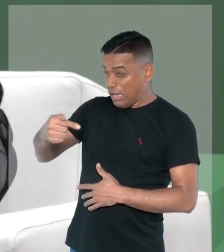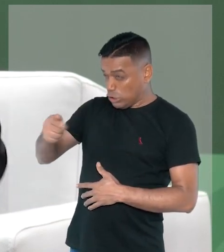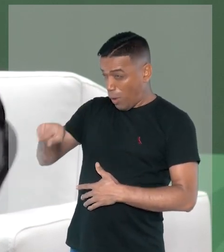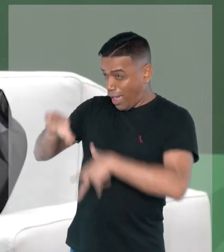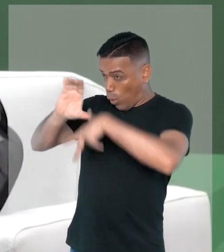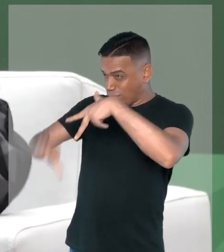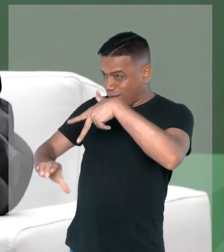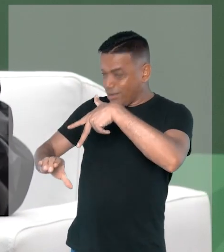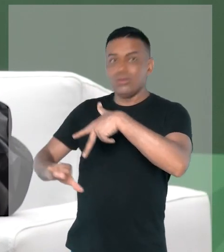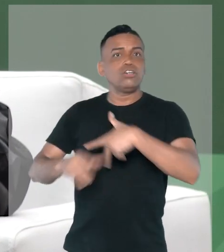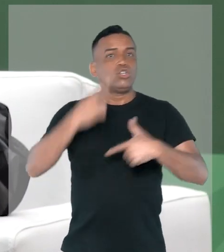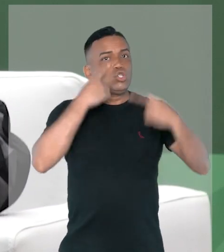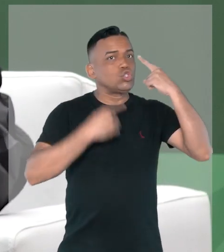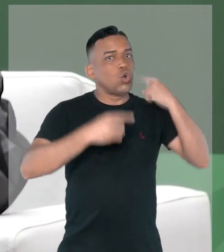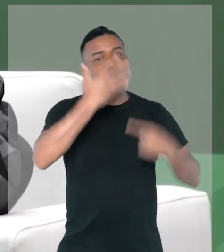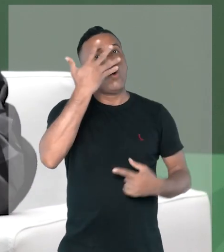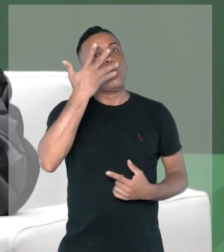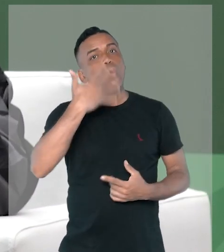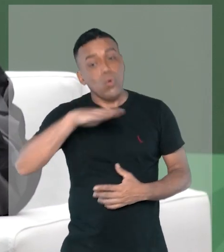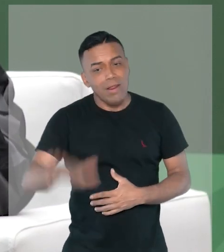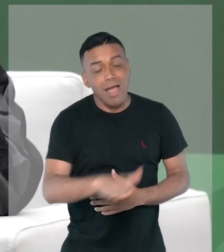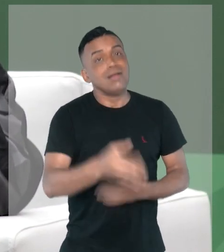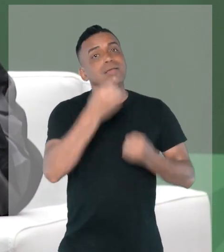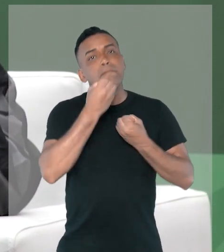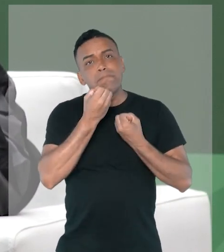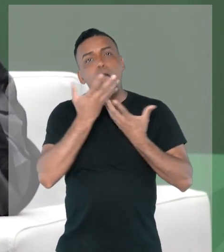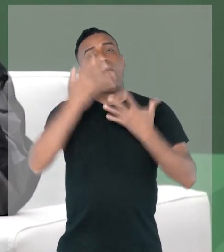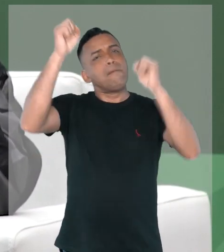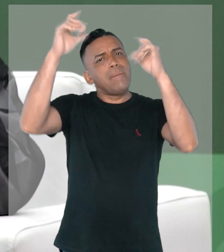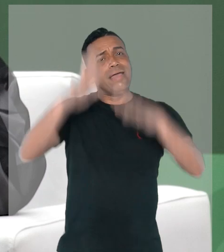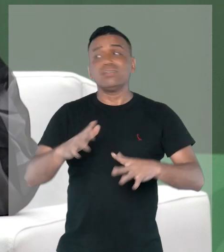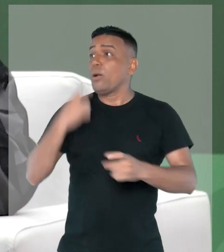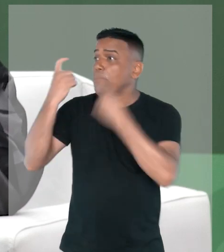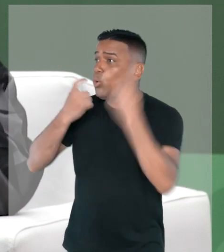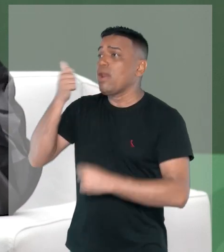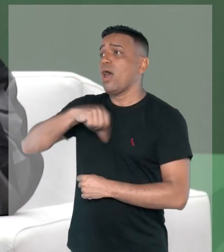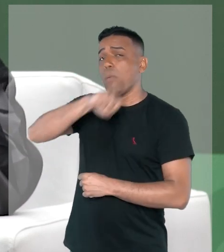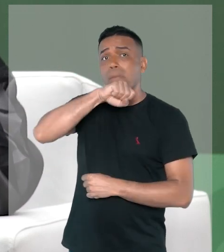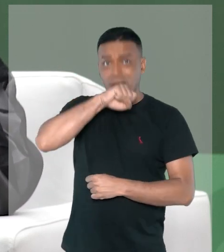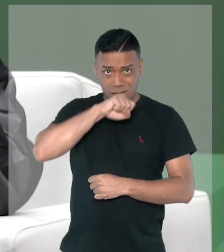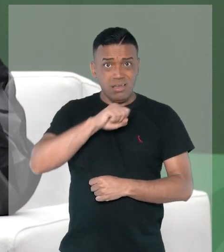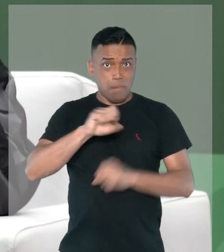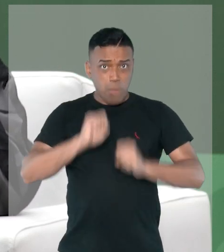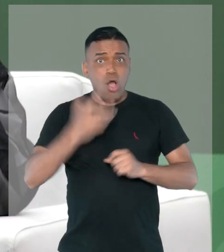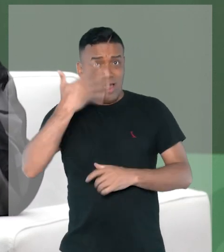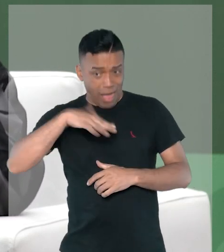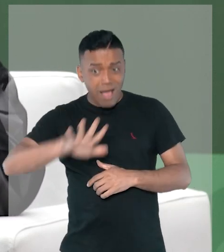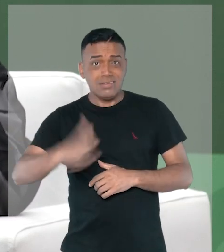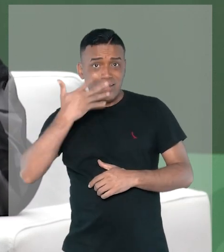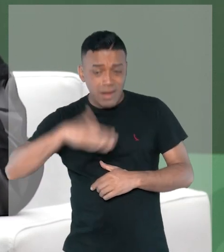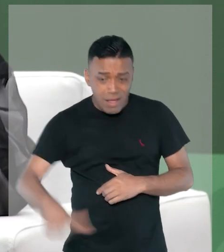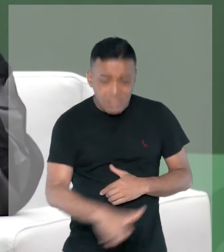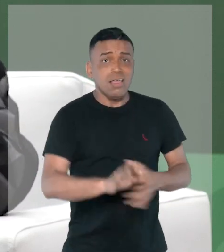né? Choro de criança é uma bênção. Então, não se preocupe, mamãe. E se quiser deixar a criancinha solta, andando para cima e para